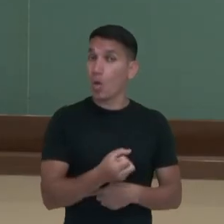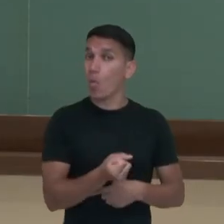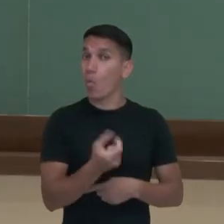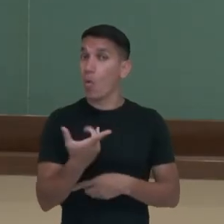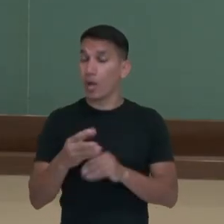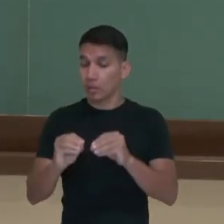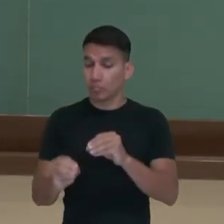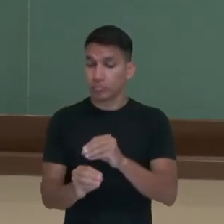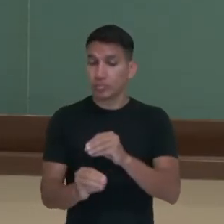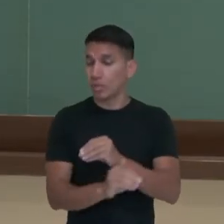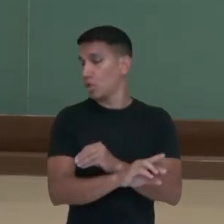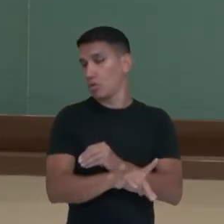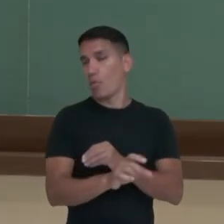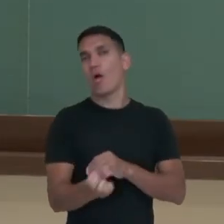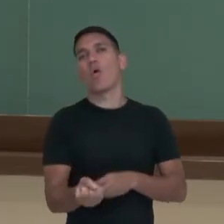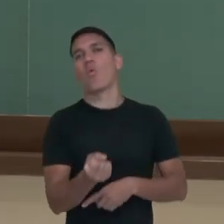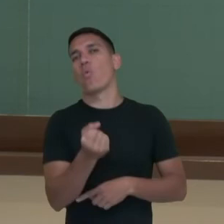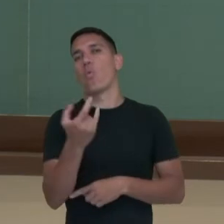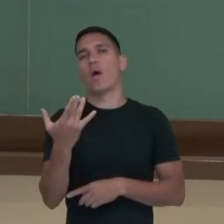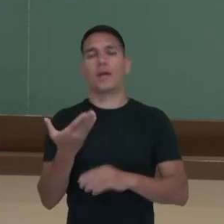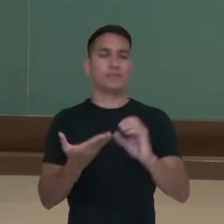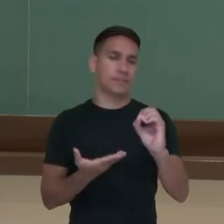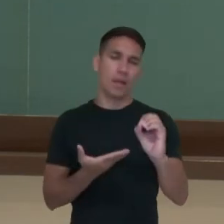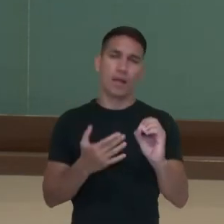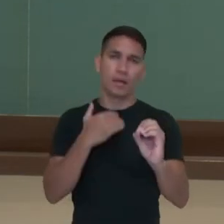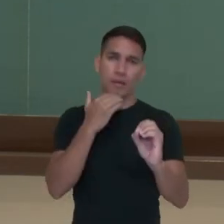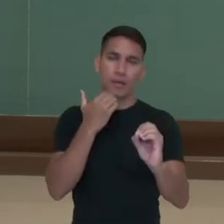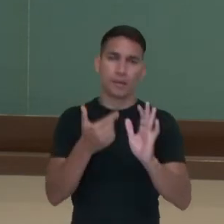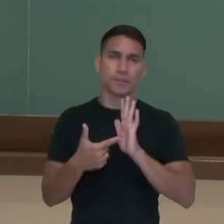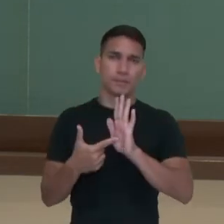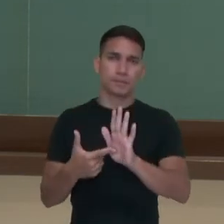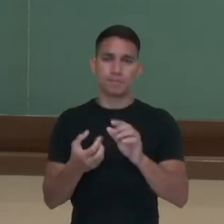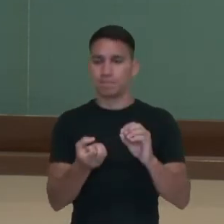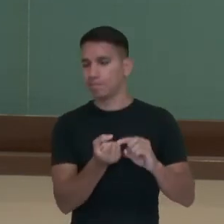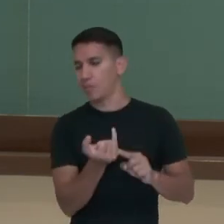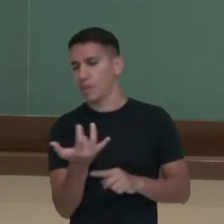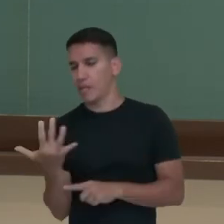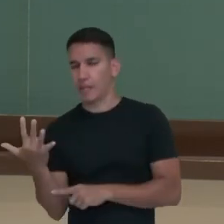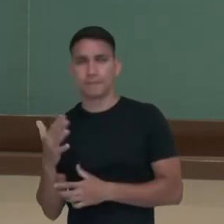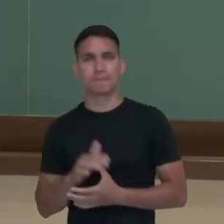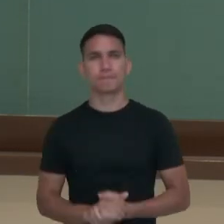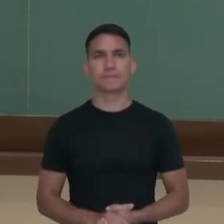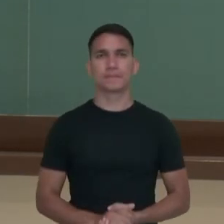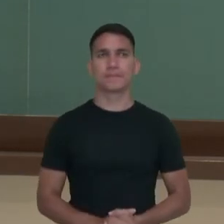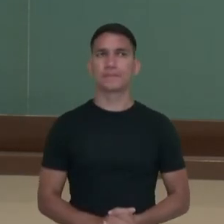andando e não a quantidade de zeros que apresenta no número extenso.